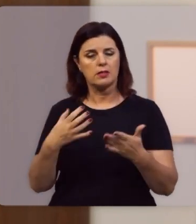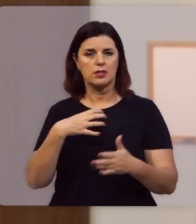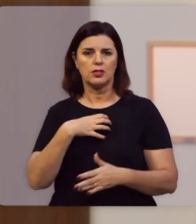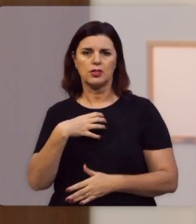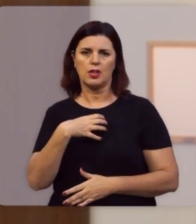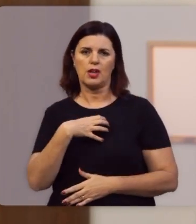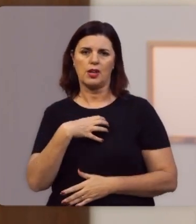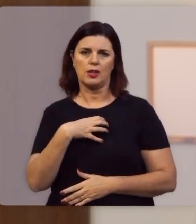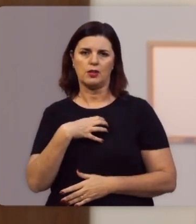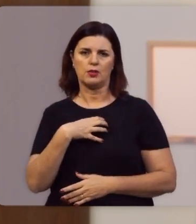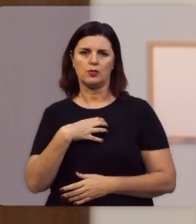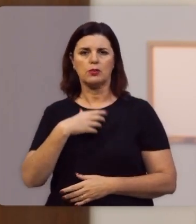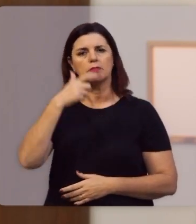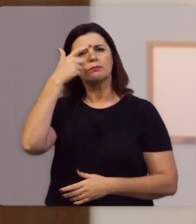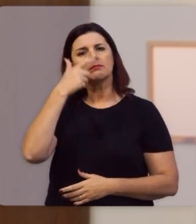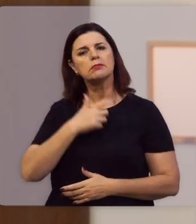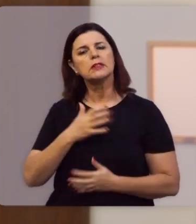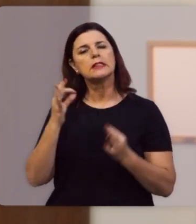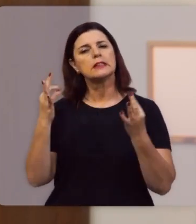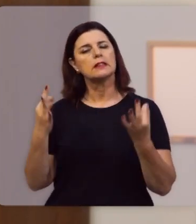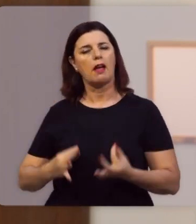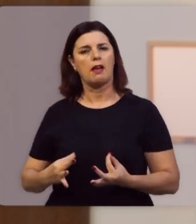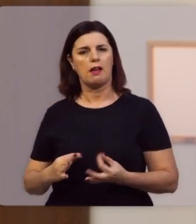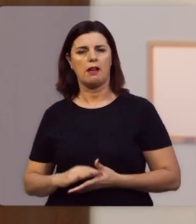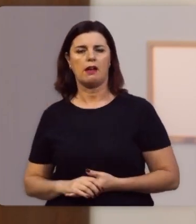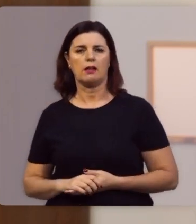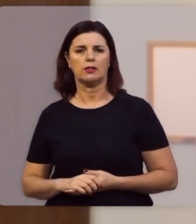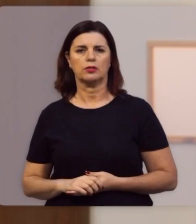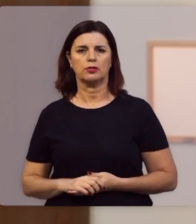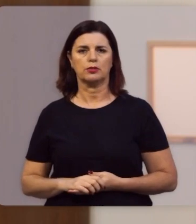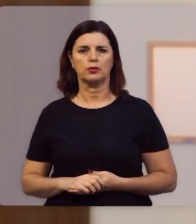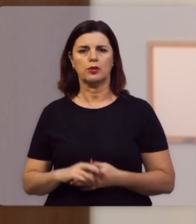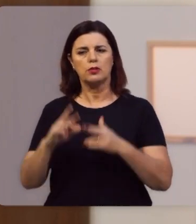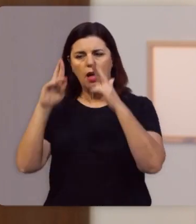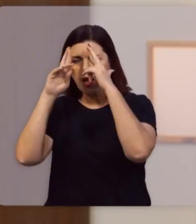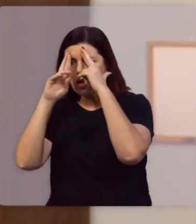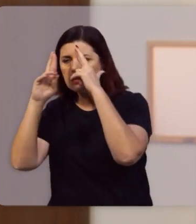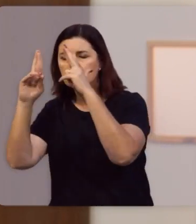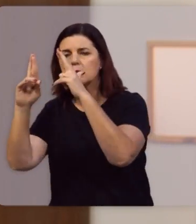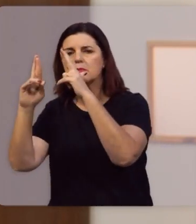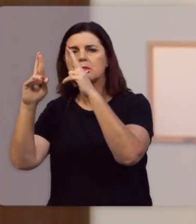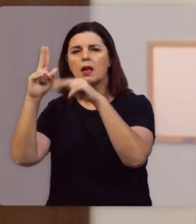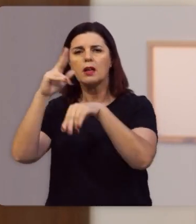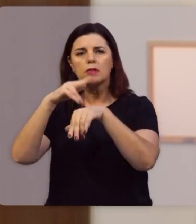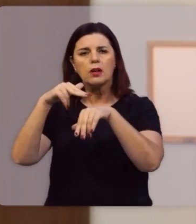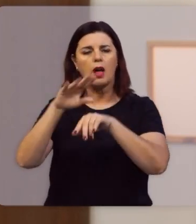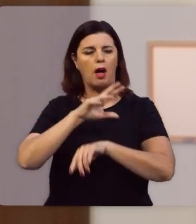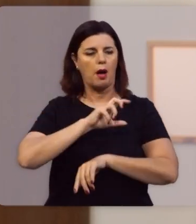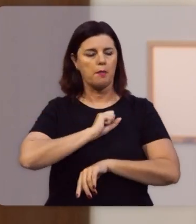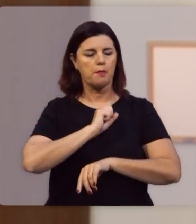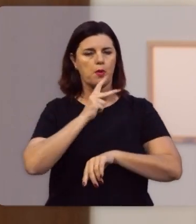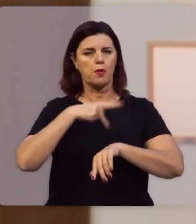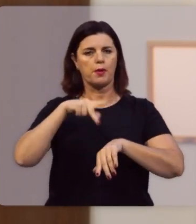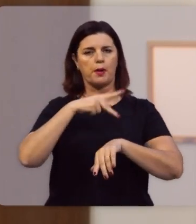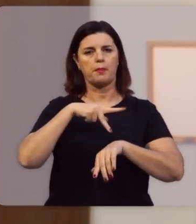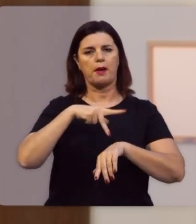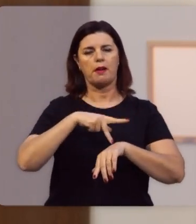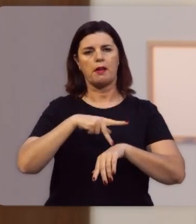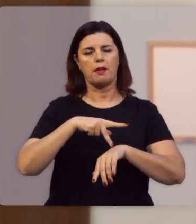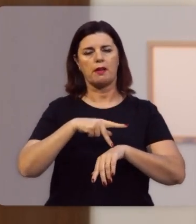civilidade é com esse espírito de respeito a nação de amor a pátria